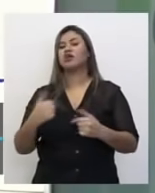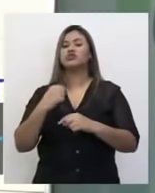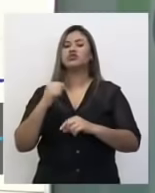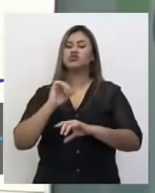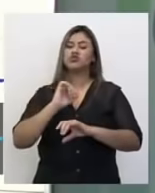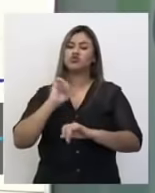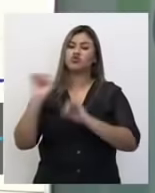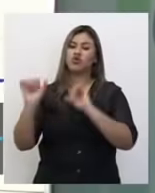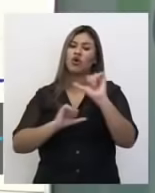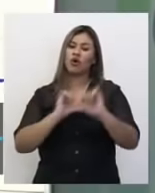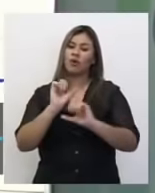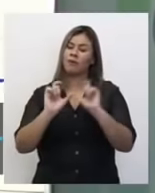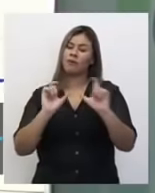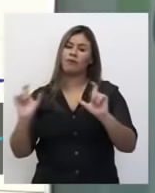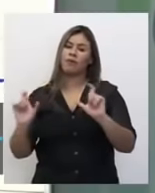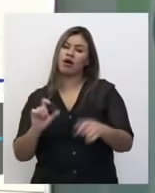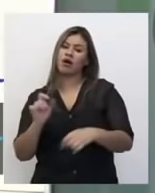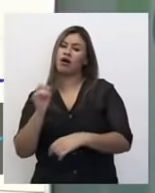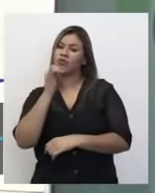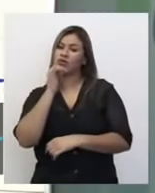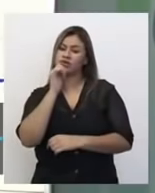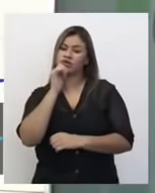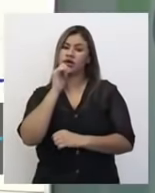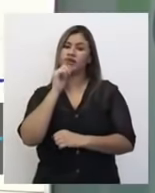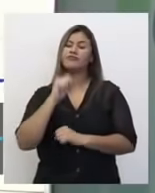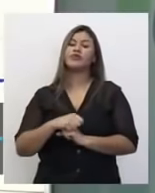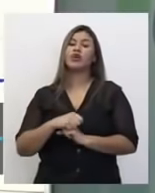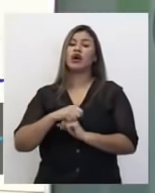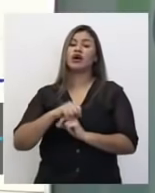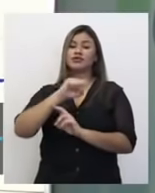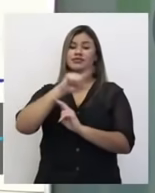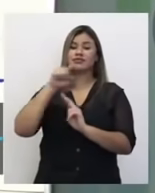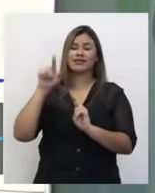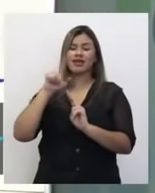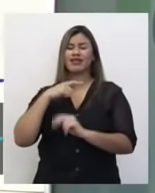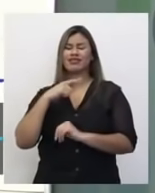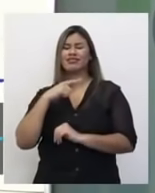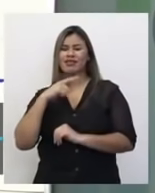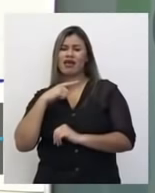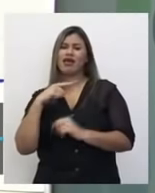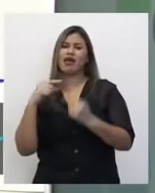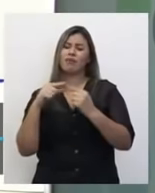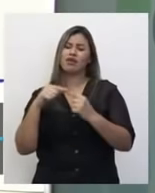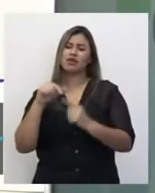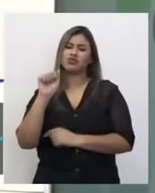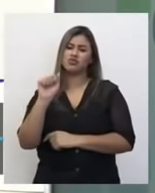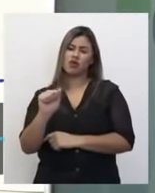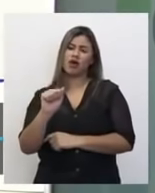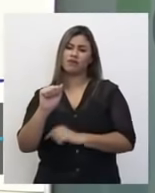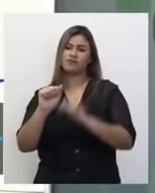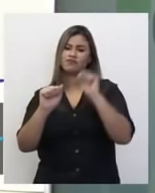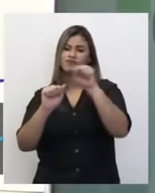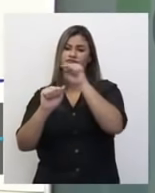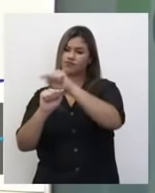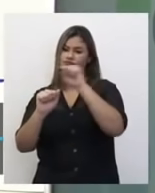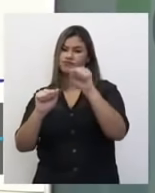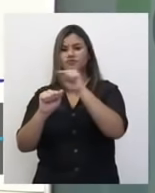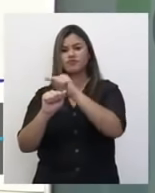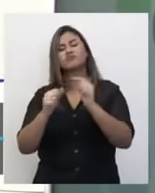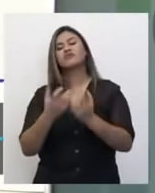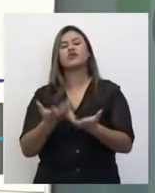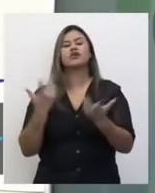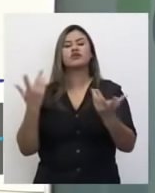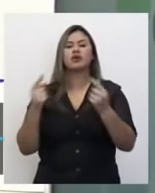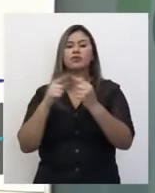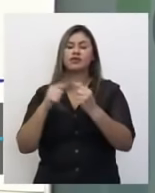ali no vocabulário, como por exemplo, uso de trema em algumas vogais, eh isso vai funcionar de maneira diferente. Então a gente tá falando pro nosso